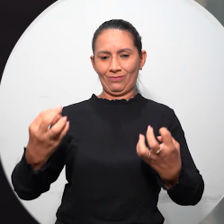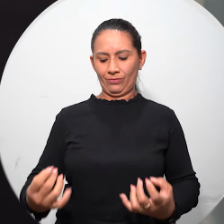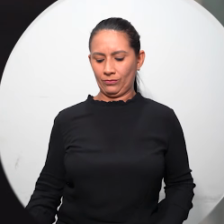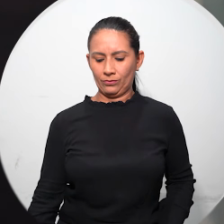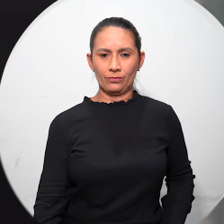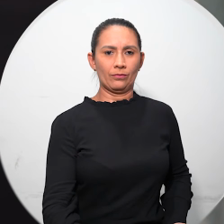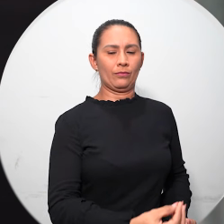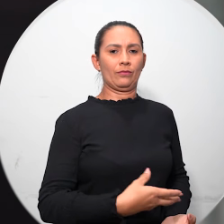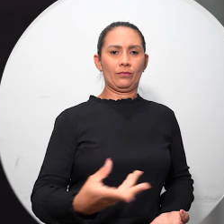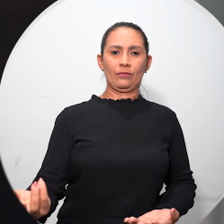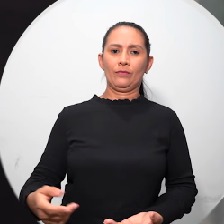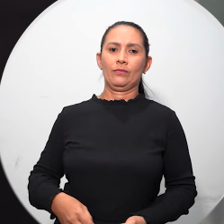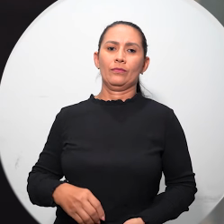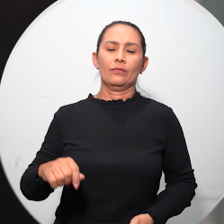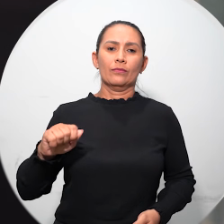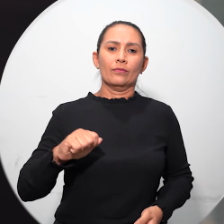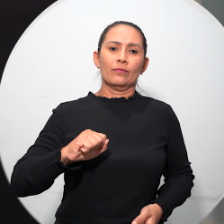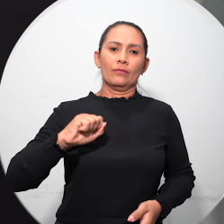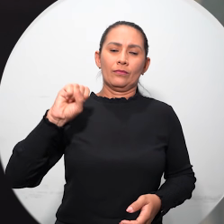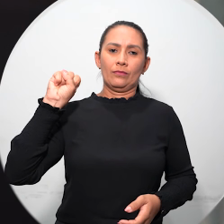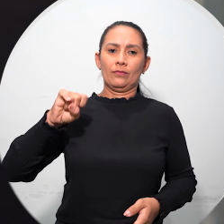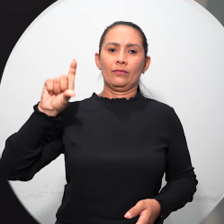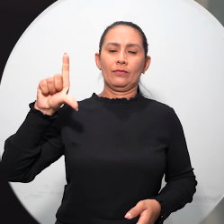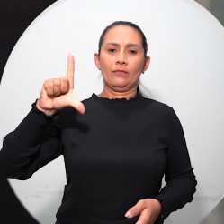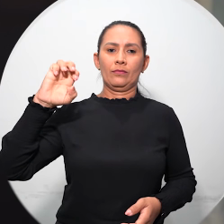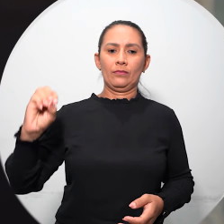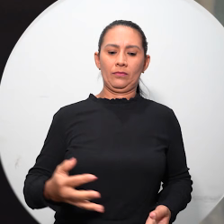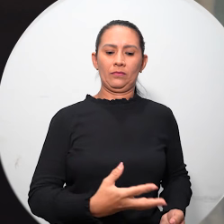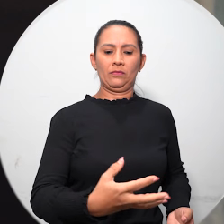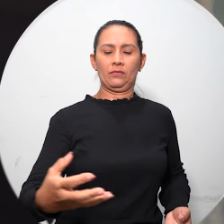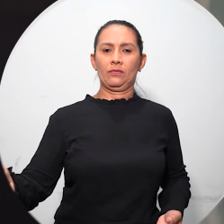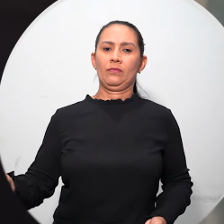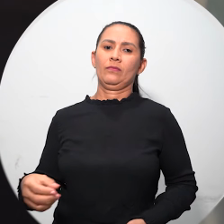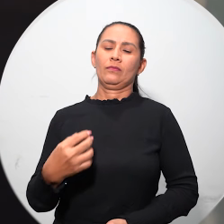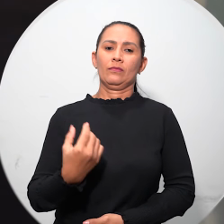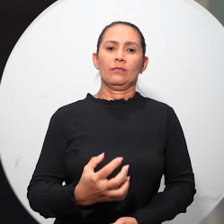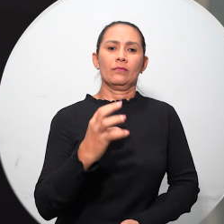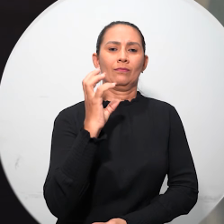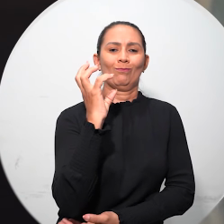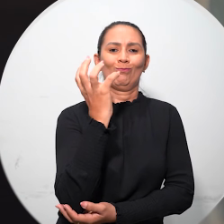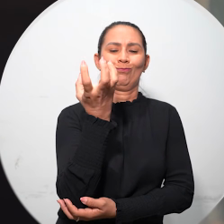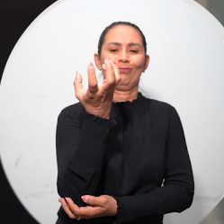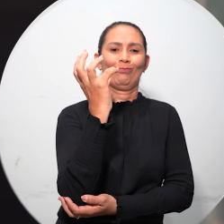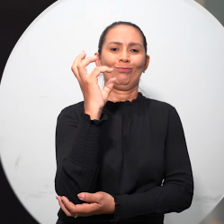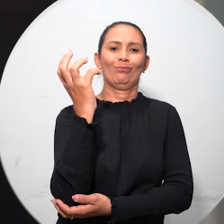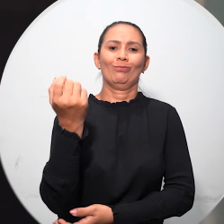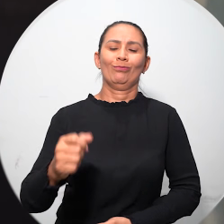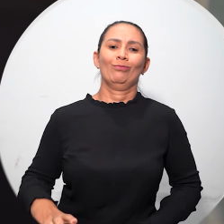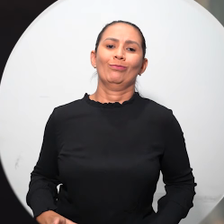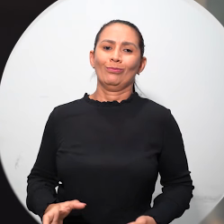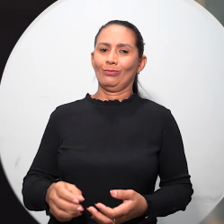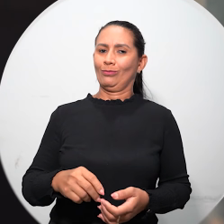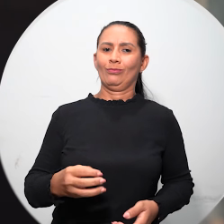seu zelo, vivia tudo a brilhar, naquele pomar onde tudo dava. Trapiá, jatobá, cajarana braba,